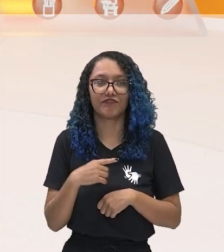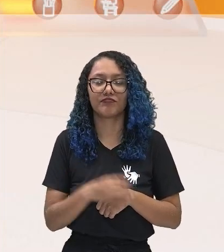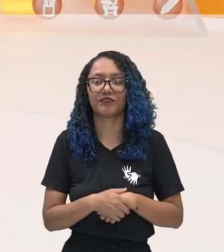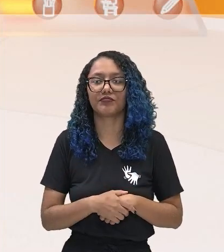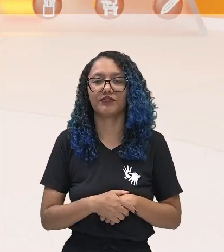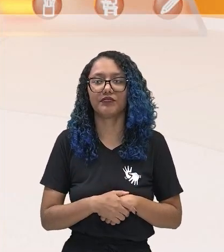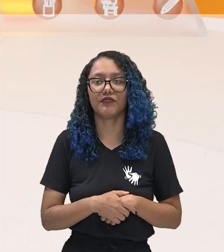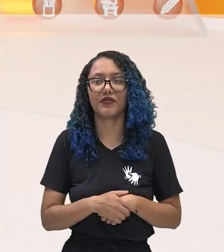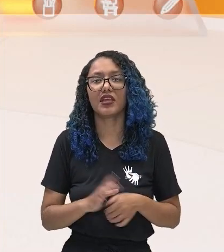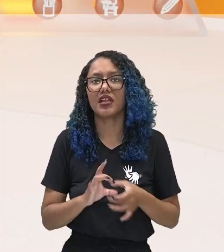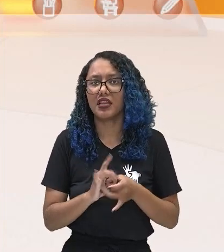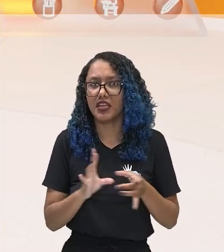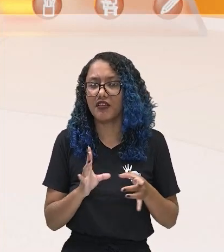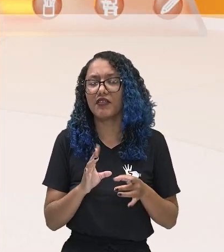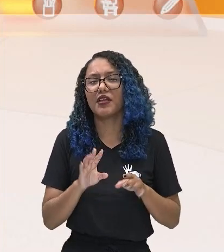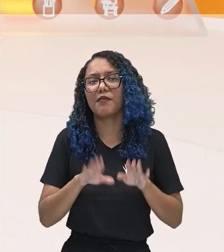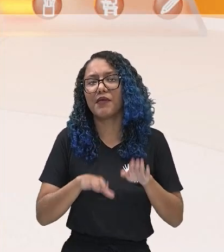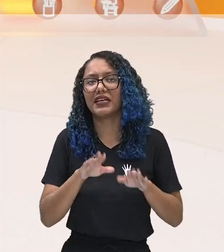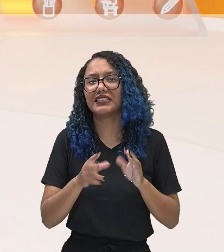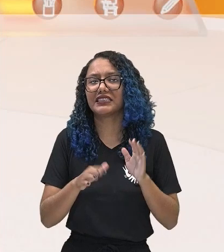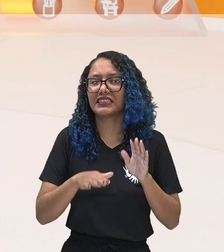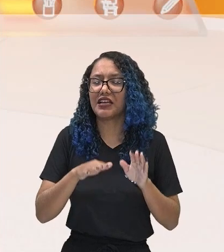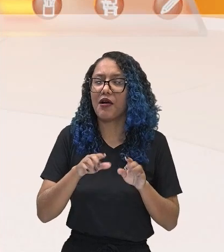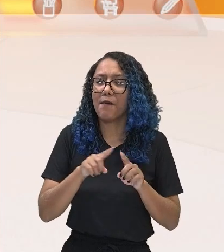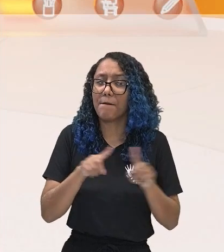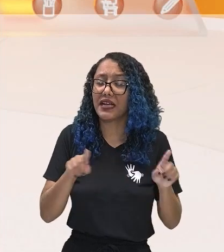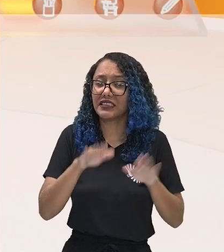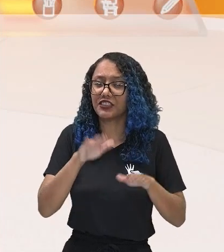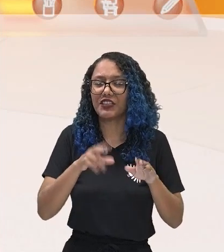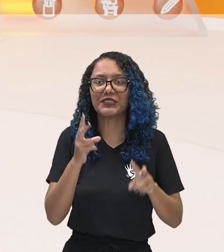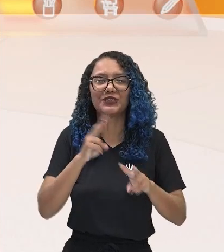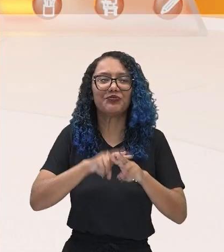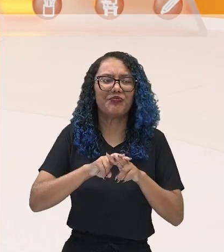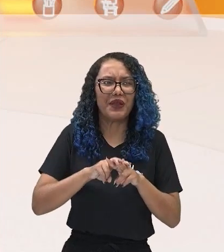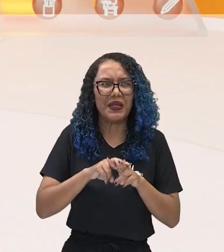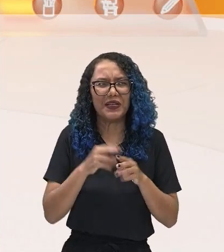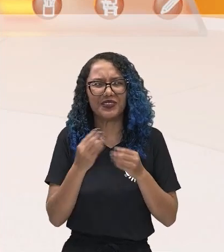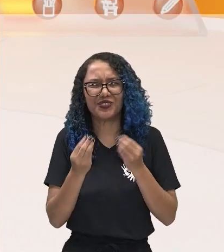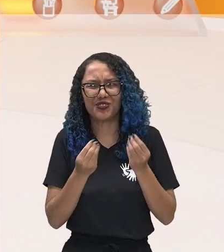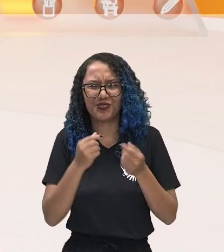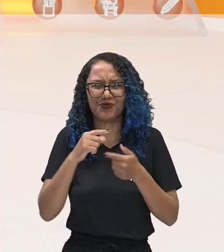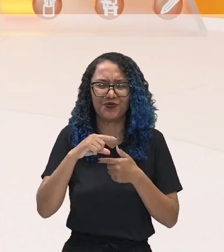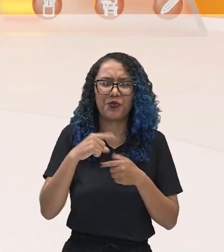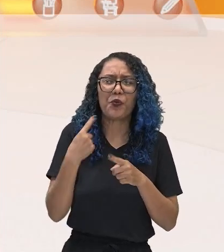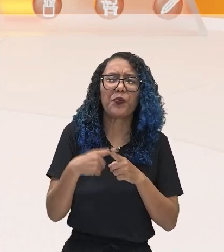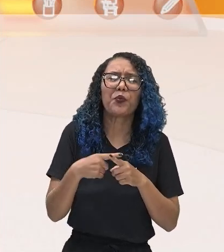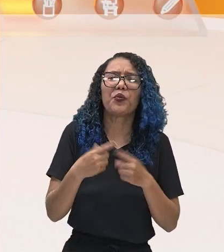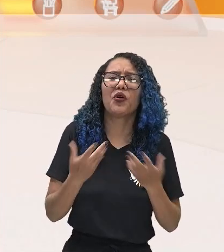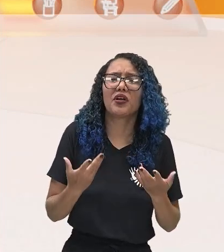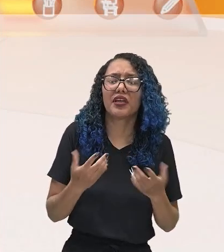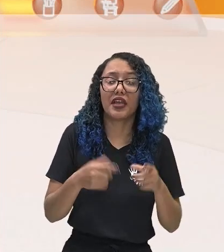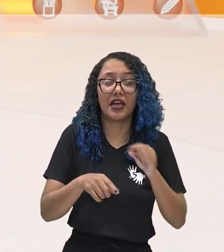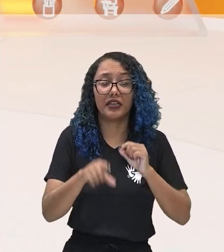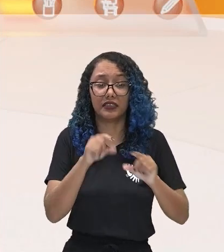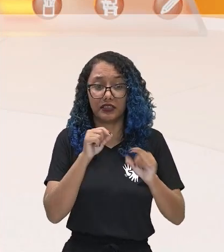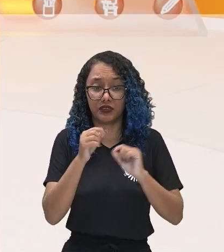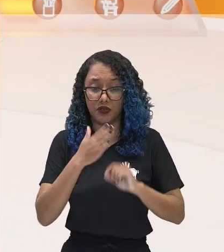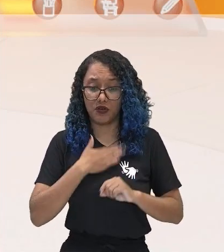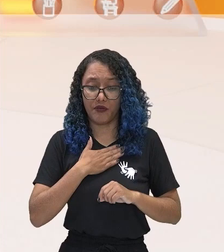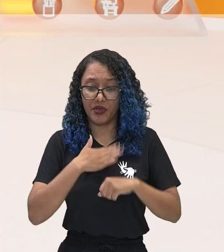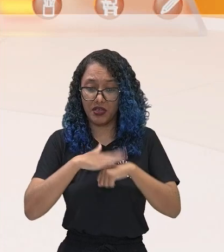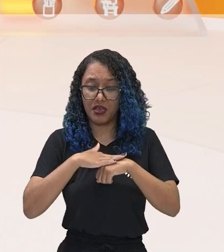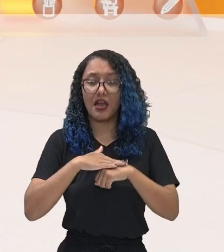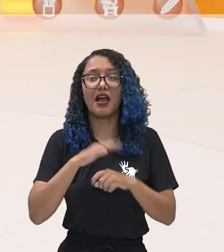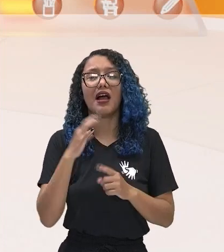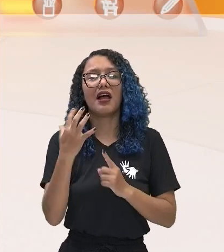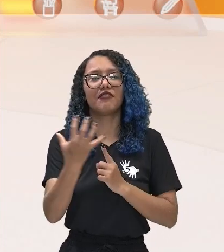fazer as escolhas. Mas eu acabo sendo condenado por quê? Porque as escolhas que eu faço vão influenciar esse meu existir. E